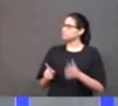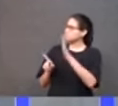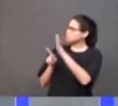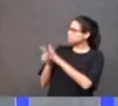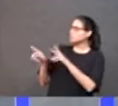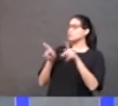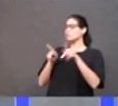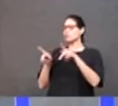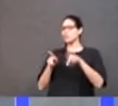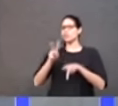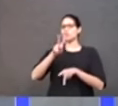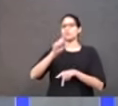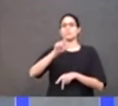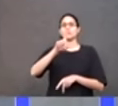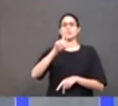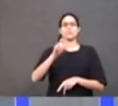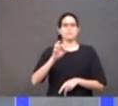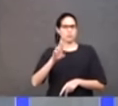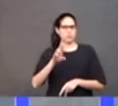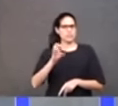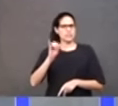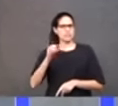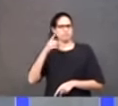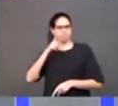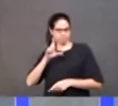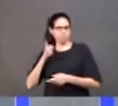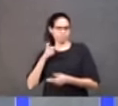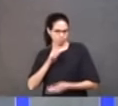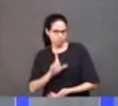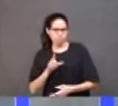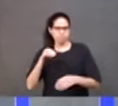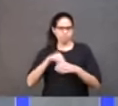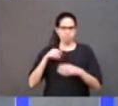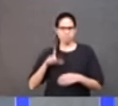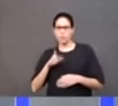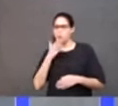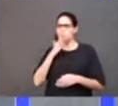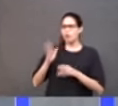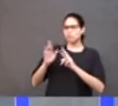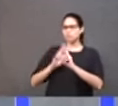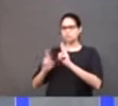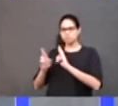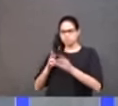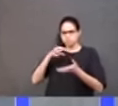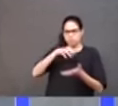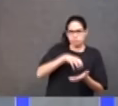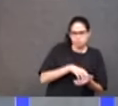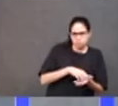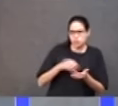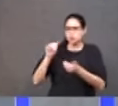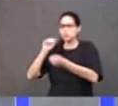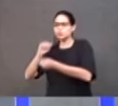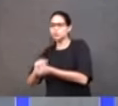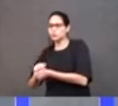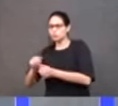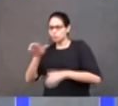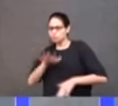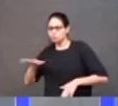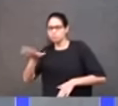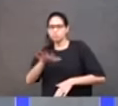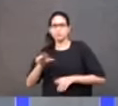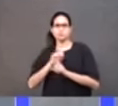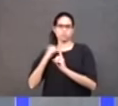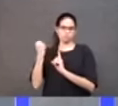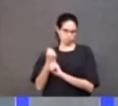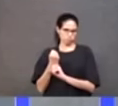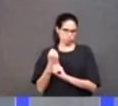seja eleito, qual será a relação da universidade com os movimentos sociais? Nós fazemos essa pergunta porque, a partir